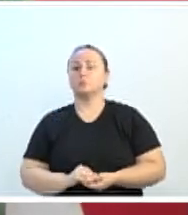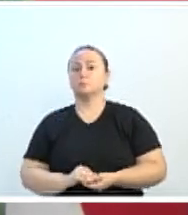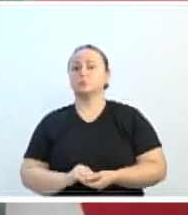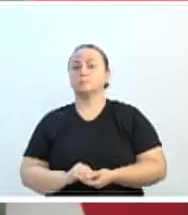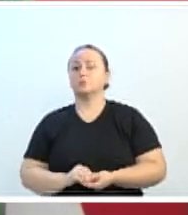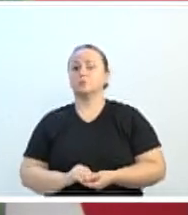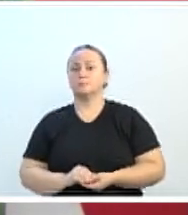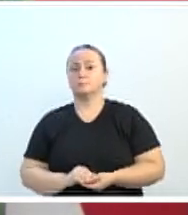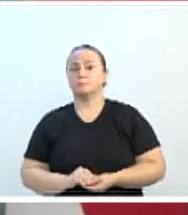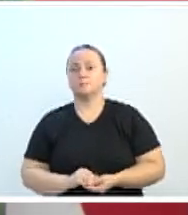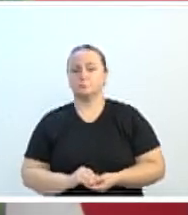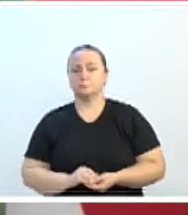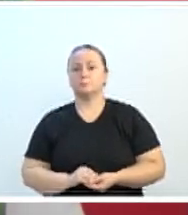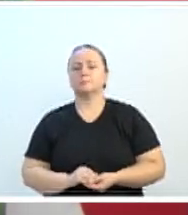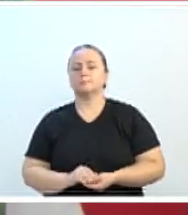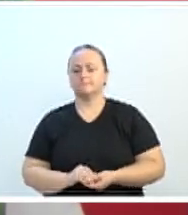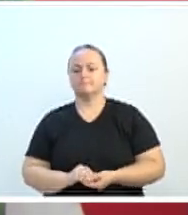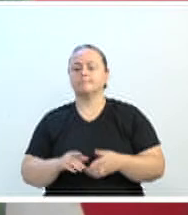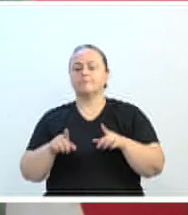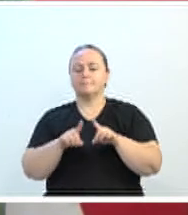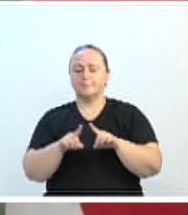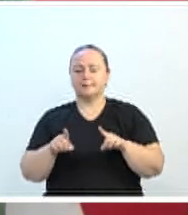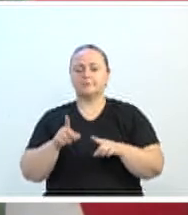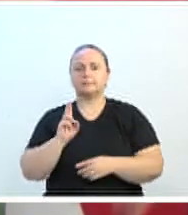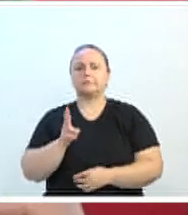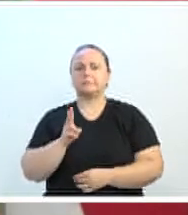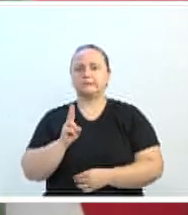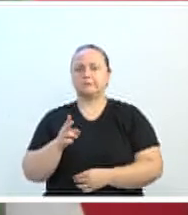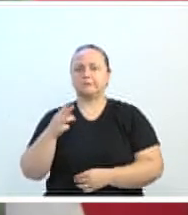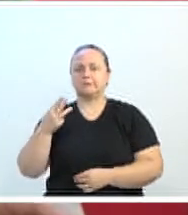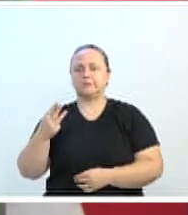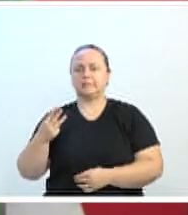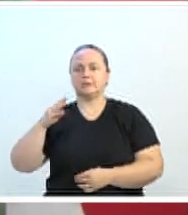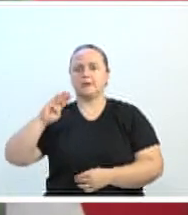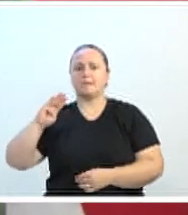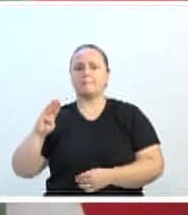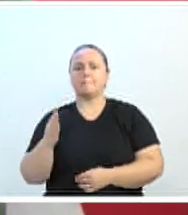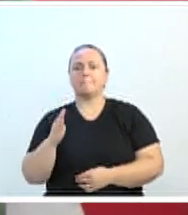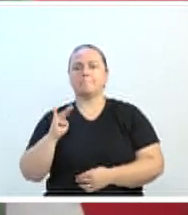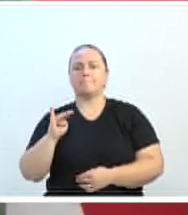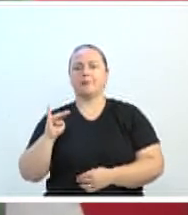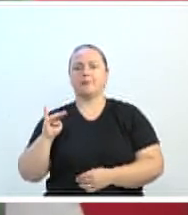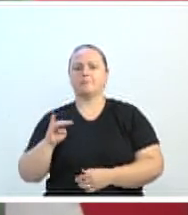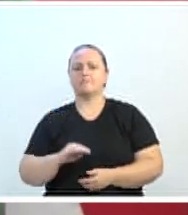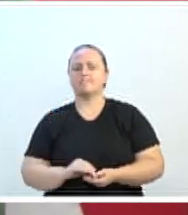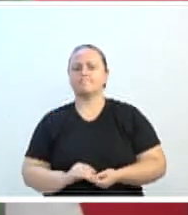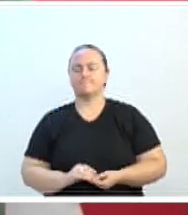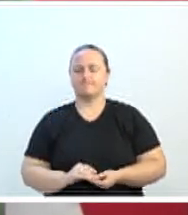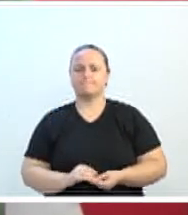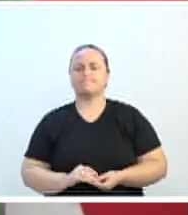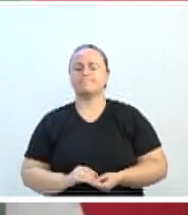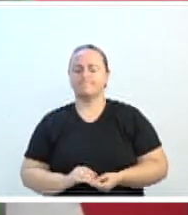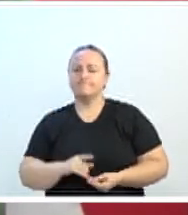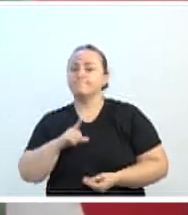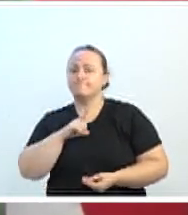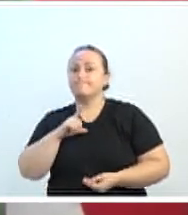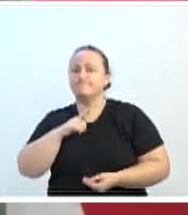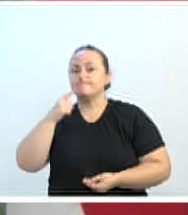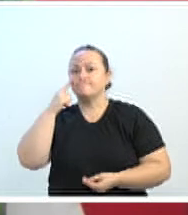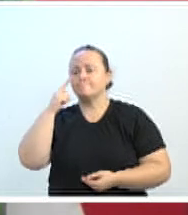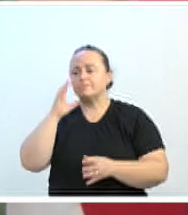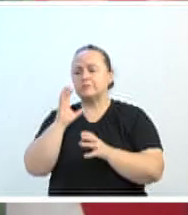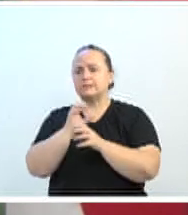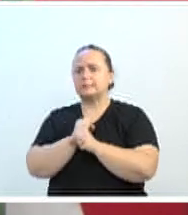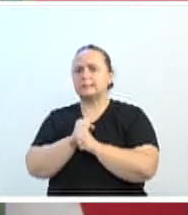ainda estamos falando de mais de 3 bi, que era o número que ainda nós tínhamos anteriormente, que foi